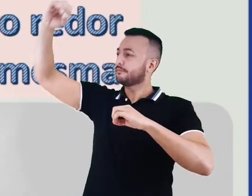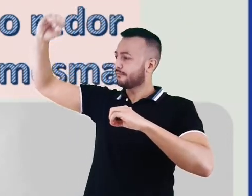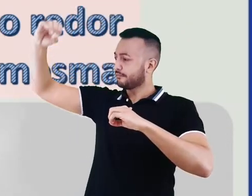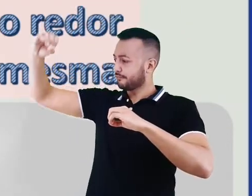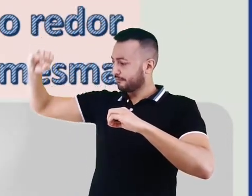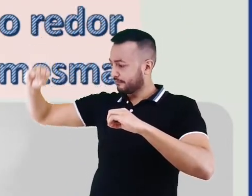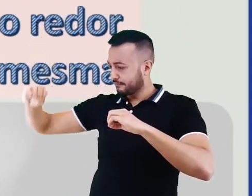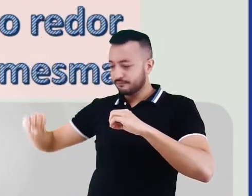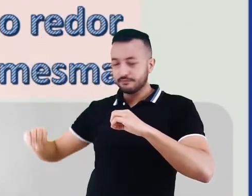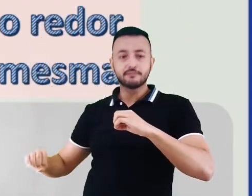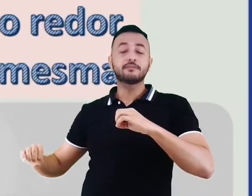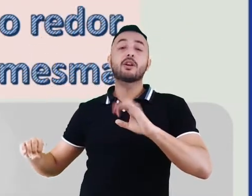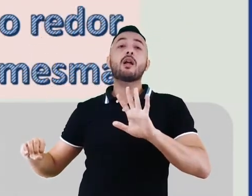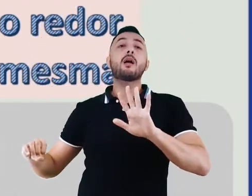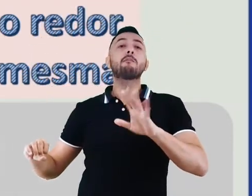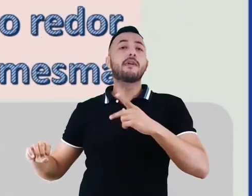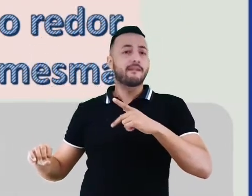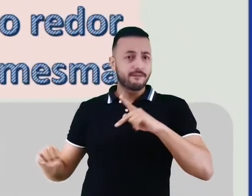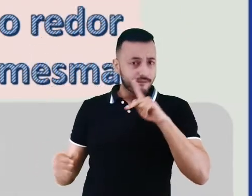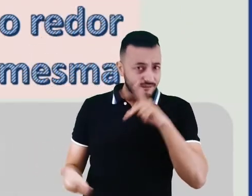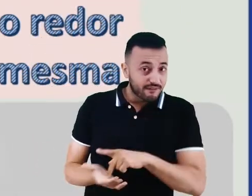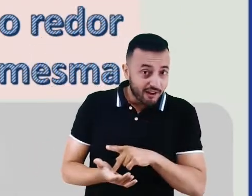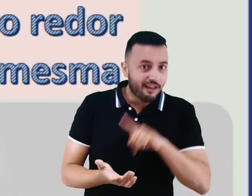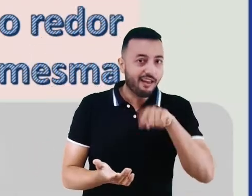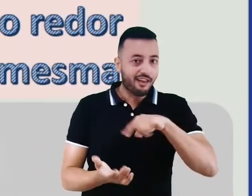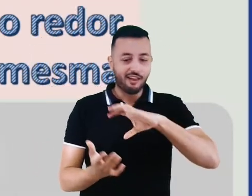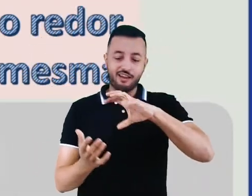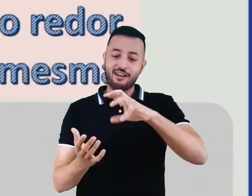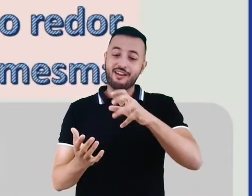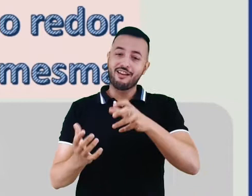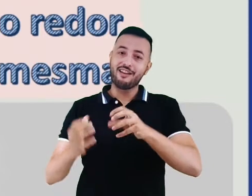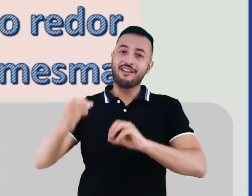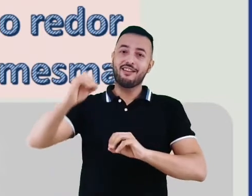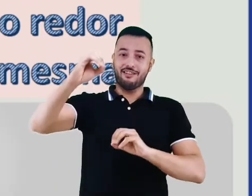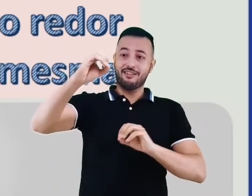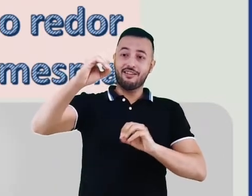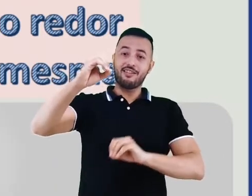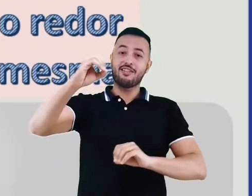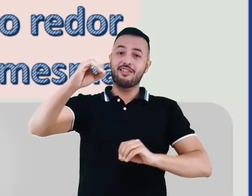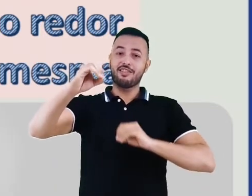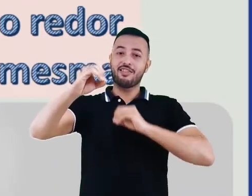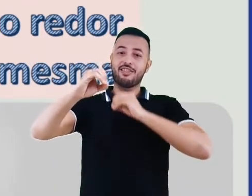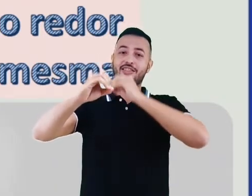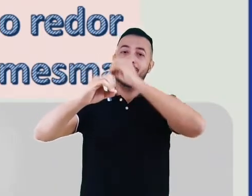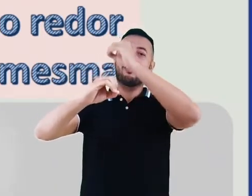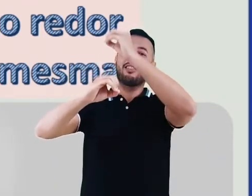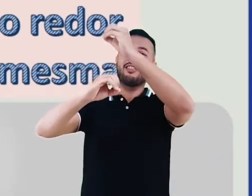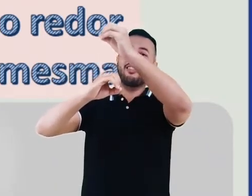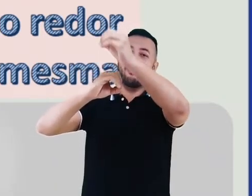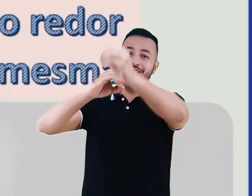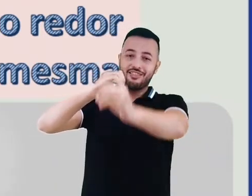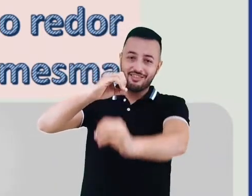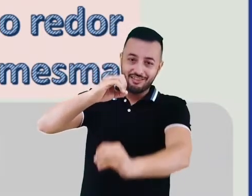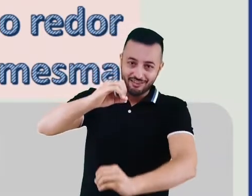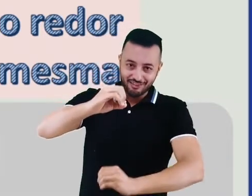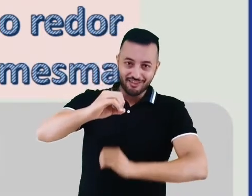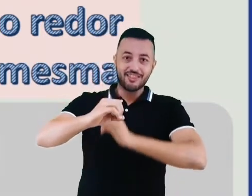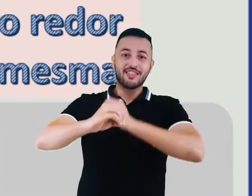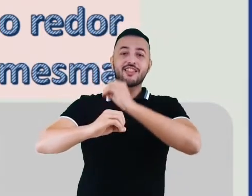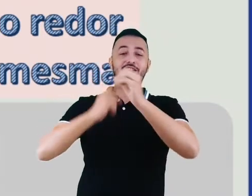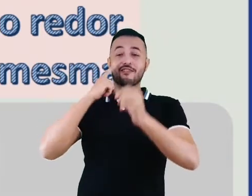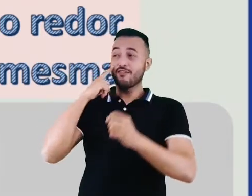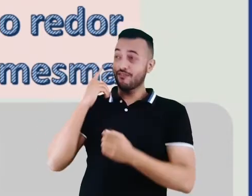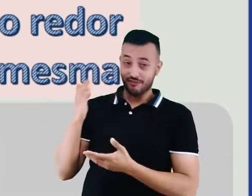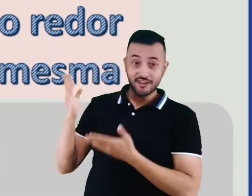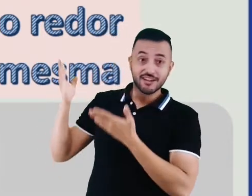quê? Se pondo, mas é a Terra que está girando, tá bom? Esse movimento aí, ó, que você está vendo na sua telinha, a